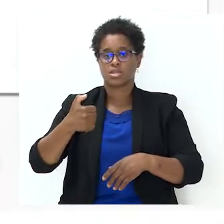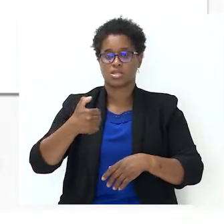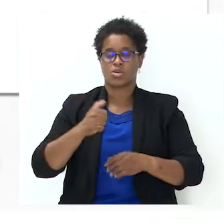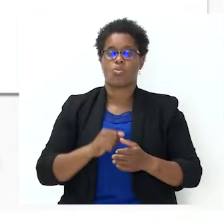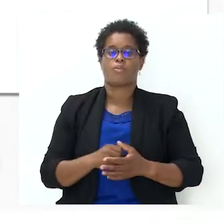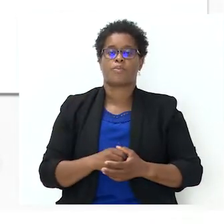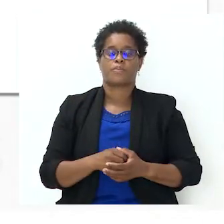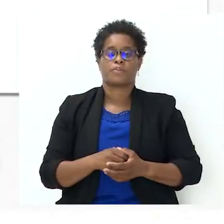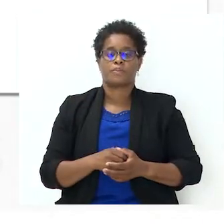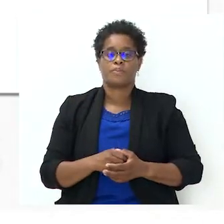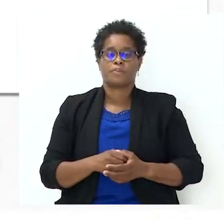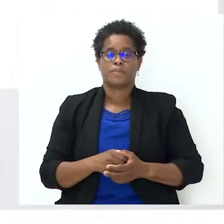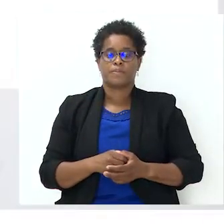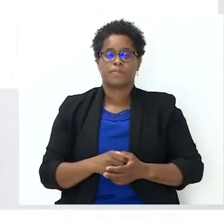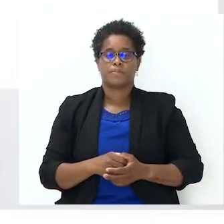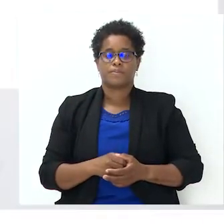1975.